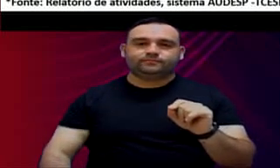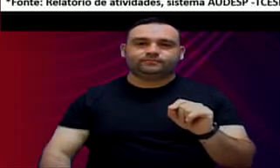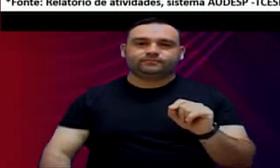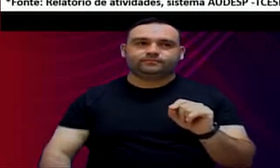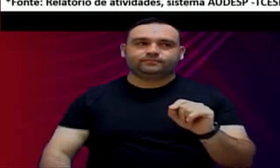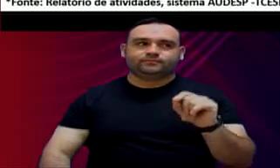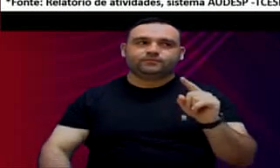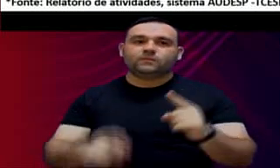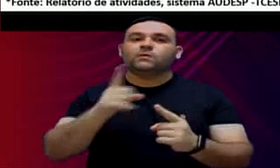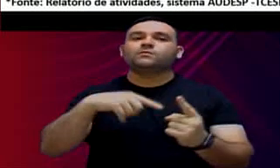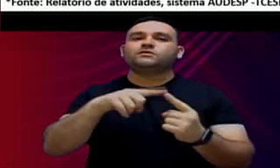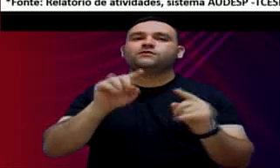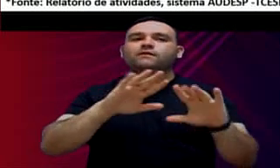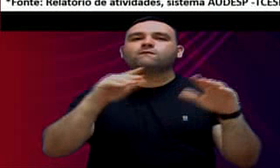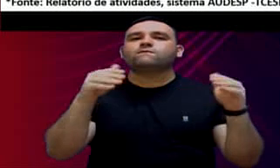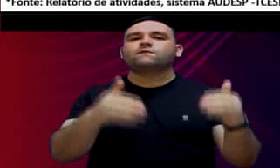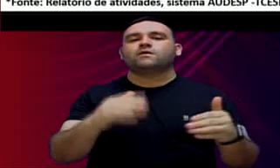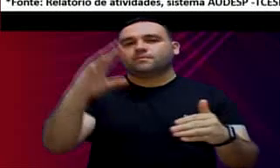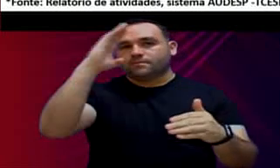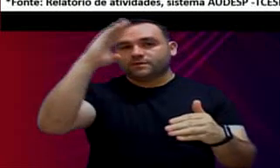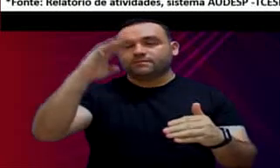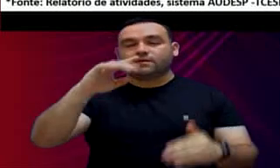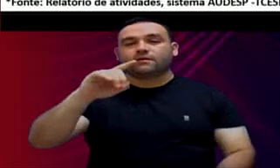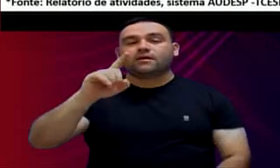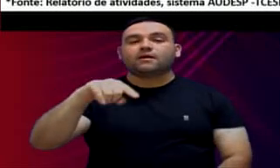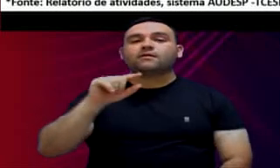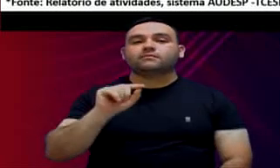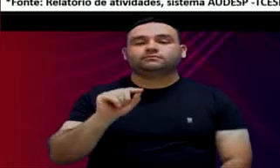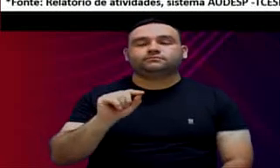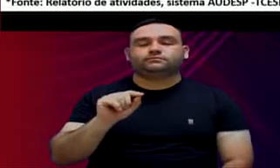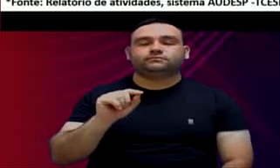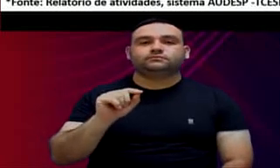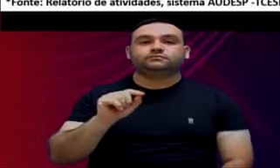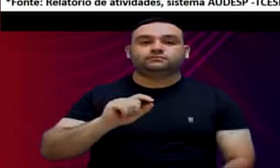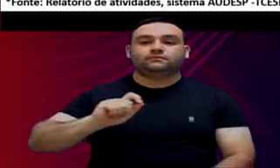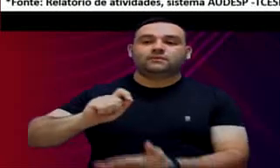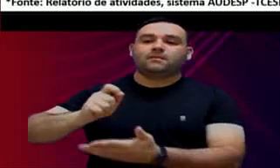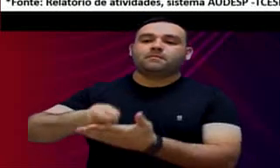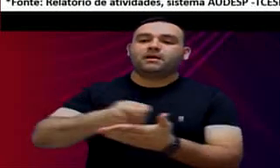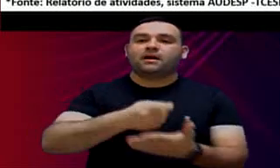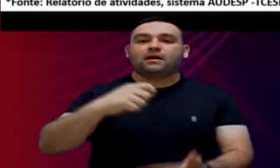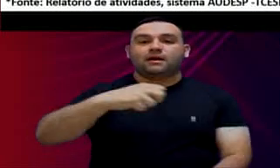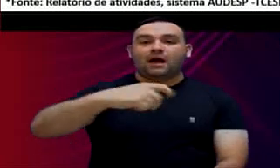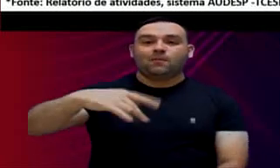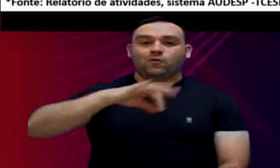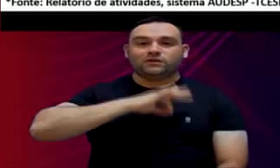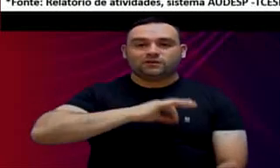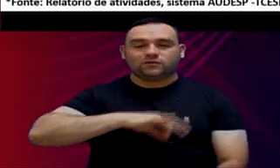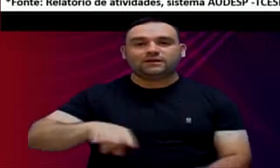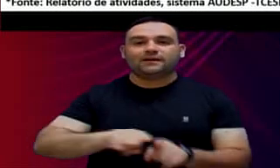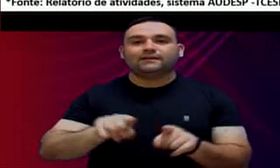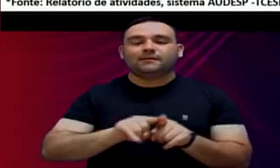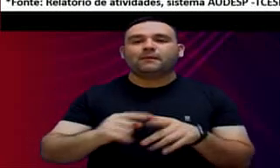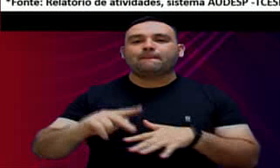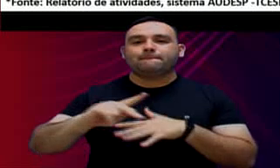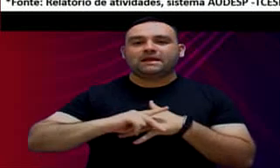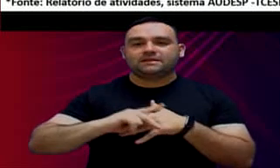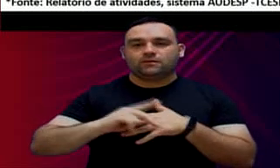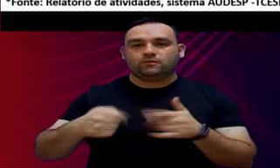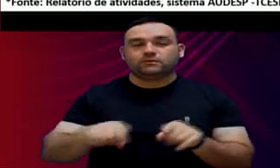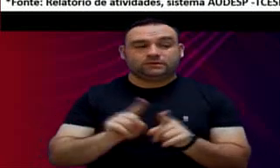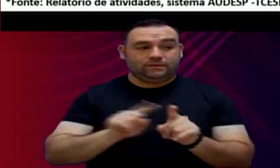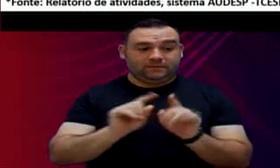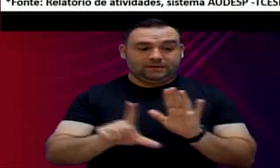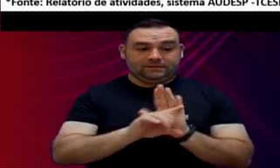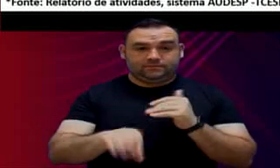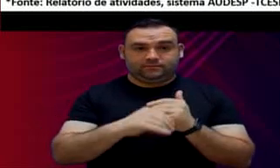tem a finalidade exclusiva e única de pagamento de aposentadoria e pensão Lembrando que a emenda